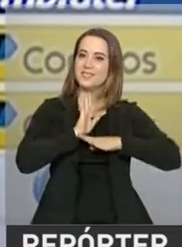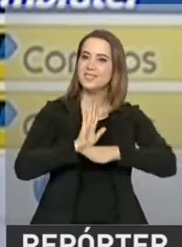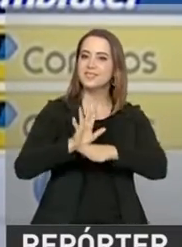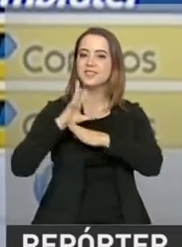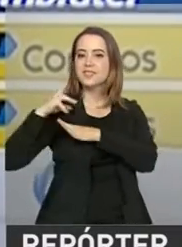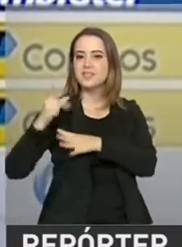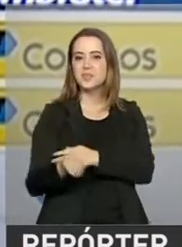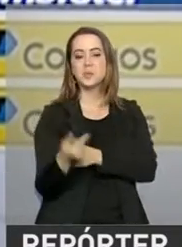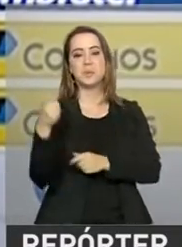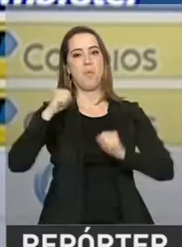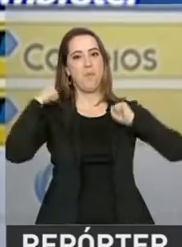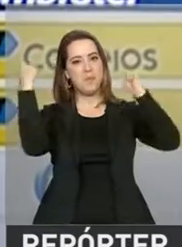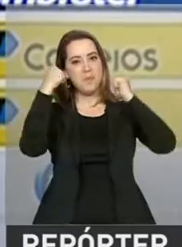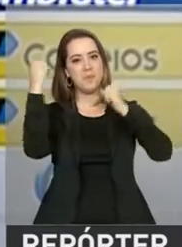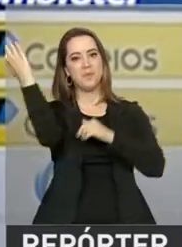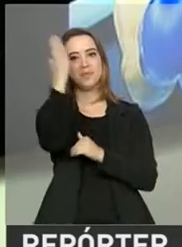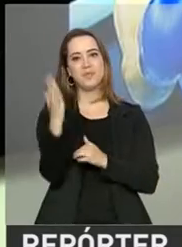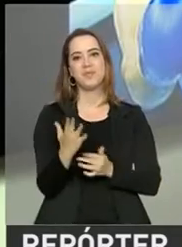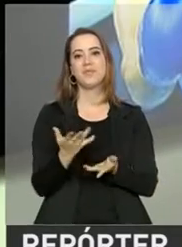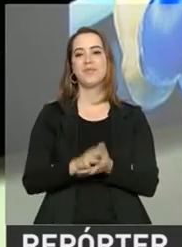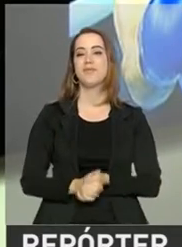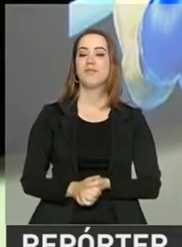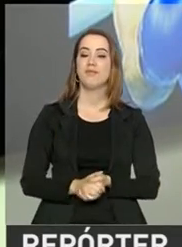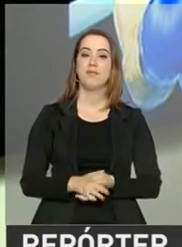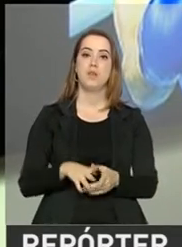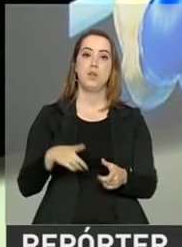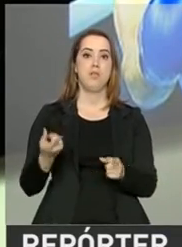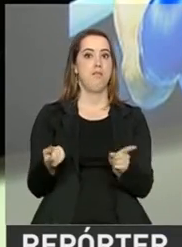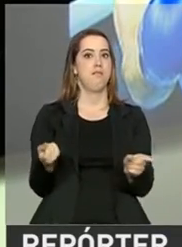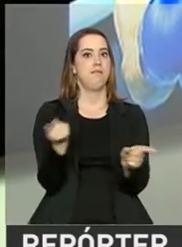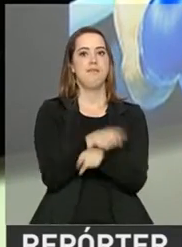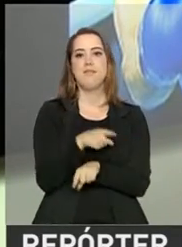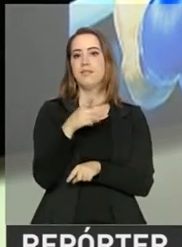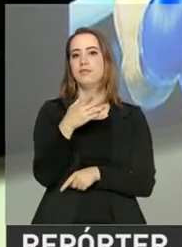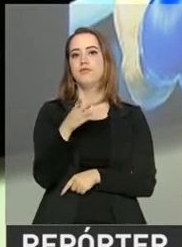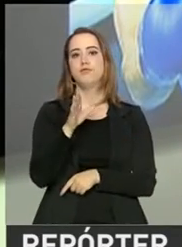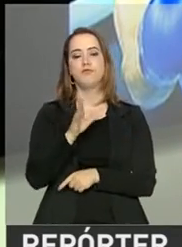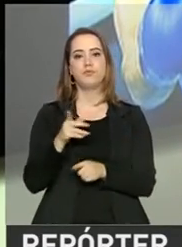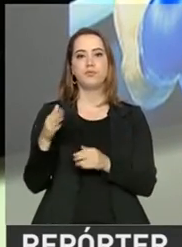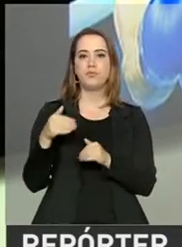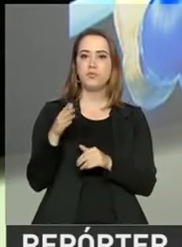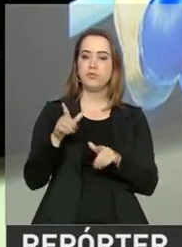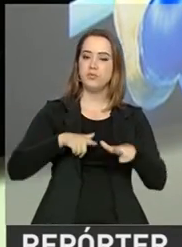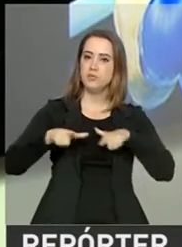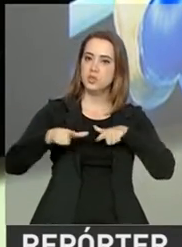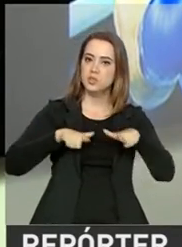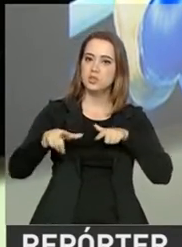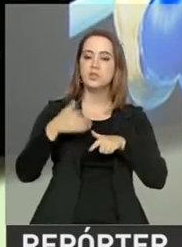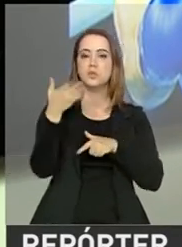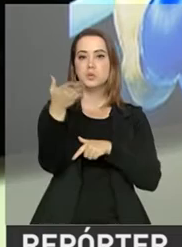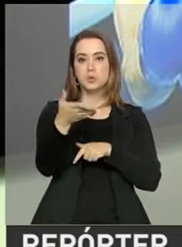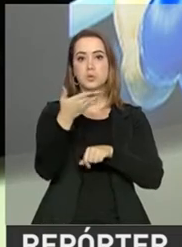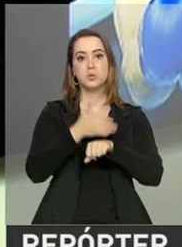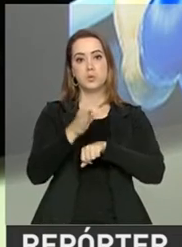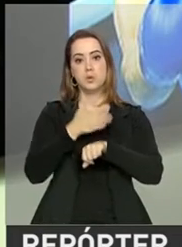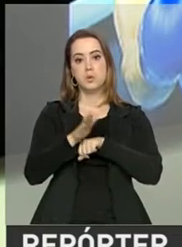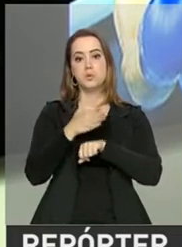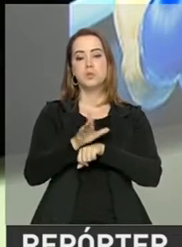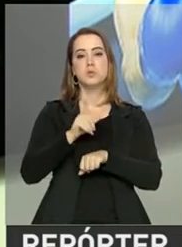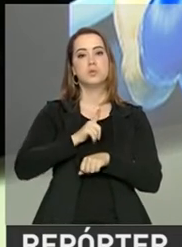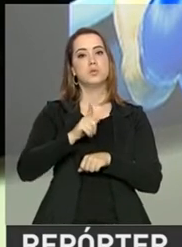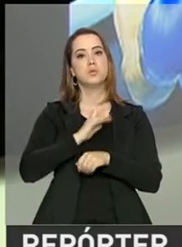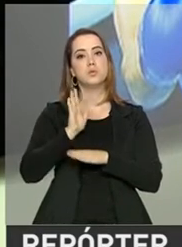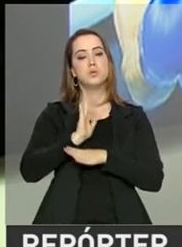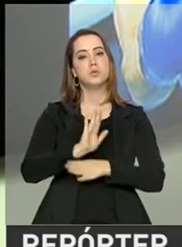de todo o público e torcida brasileira. A virada na carreira de Robson Conceição contou com o apoio do programa de alto rendimento